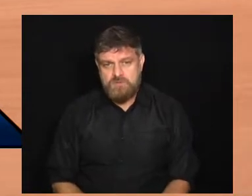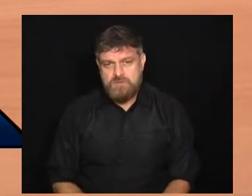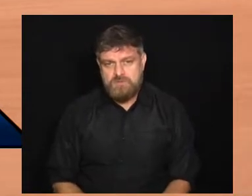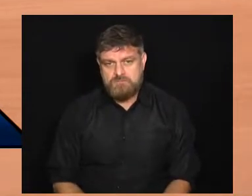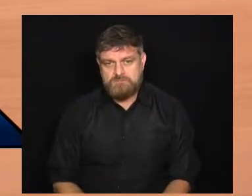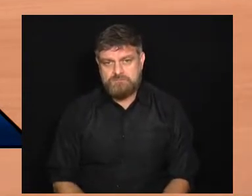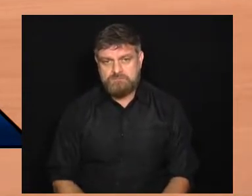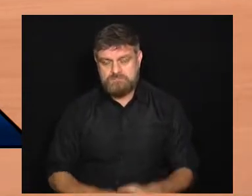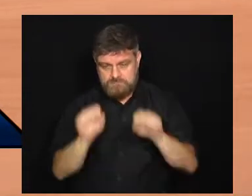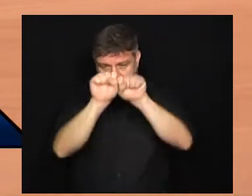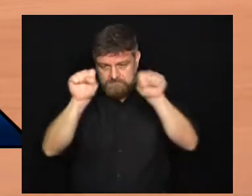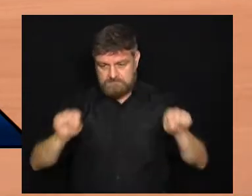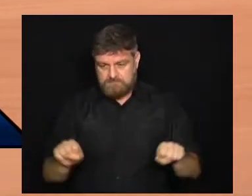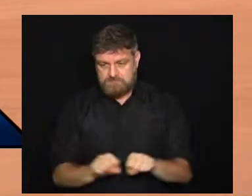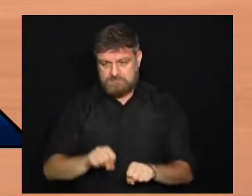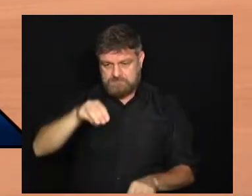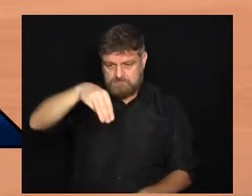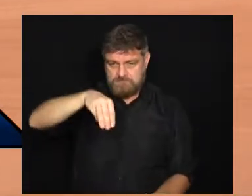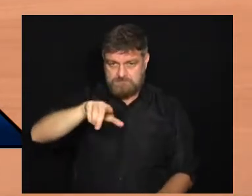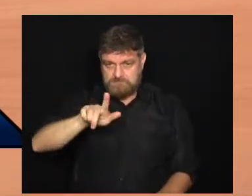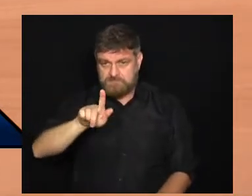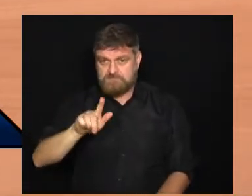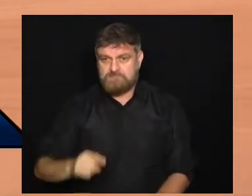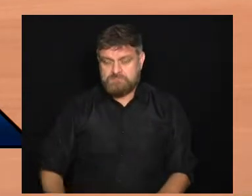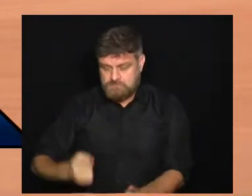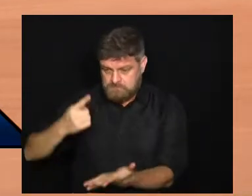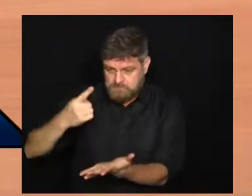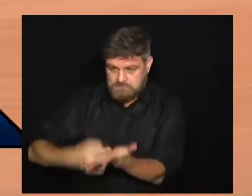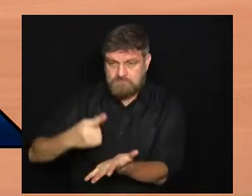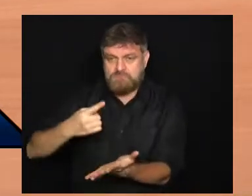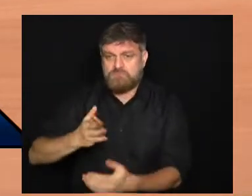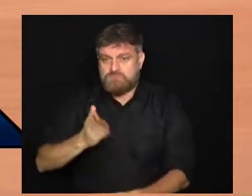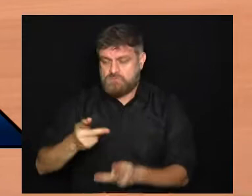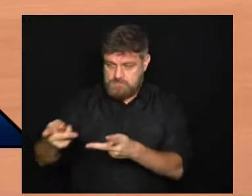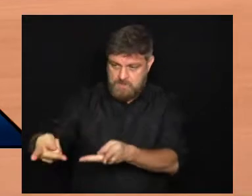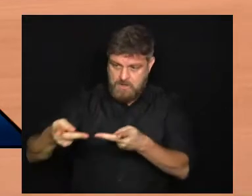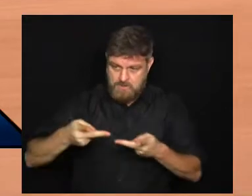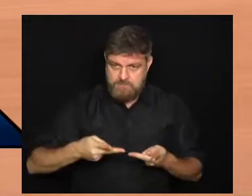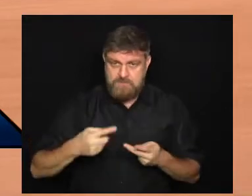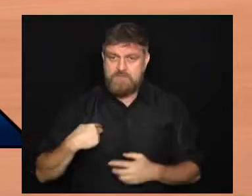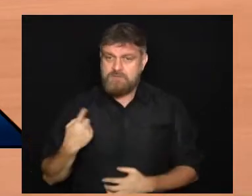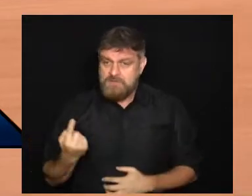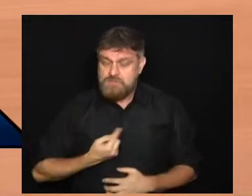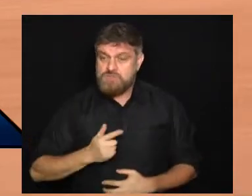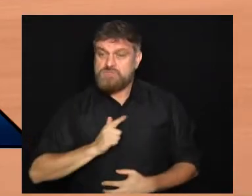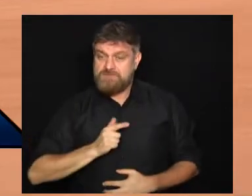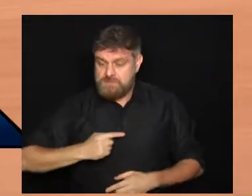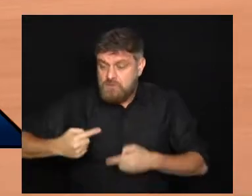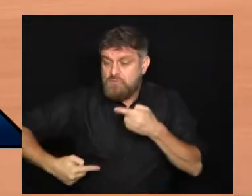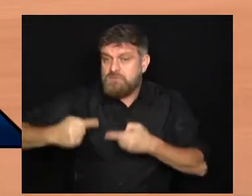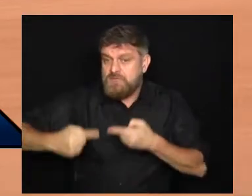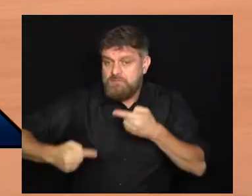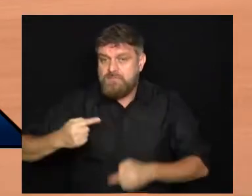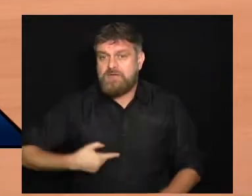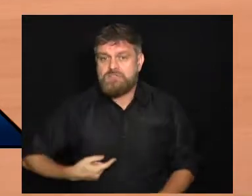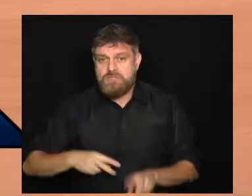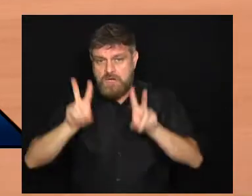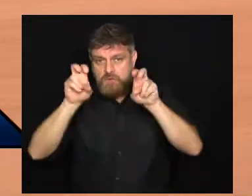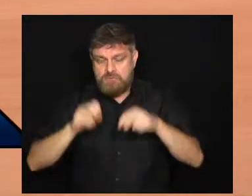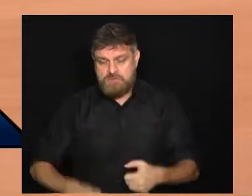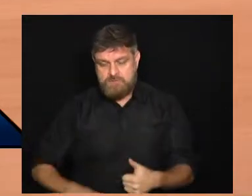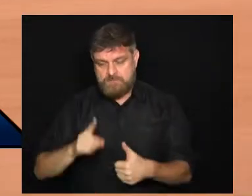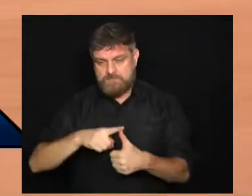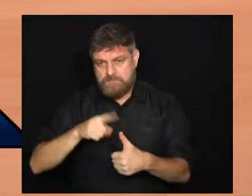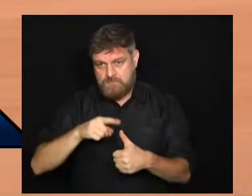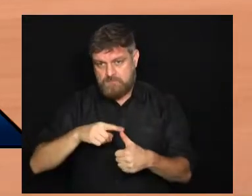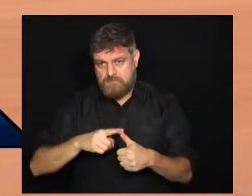a Rede Mário Gatti se comprometeu a estar presente nessa reunião aqui hoje, dado que já havia um convite para que a gente tivesse o debate sobre a questão do coronavírus e da dengue,